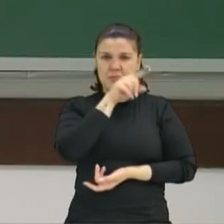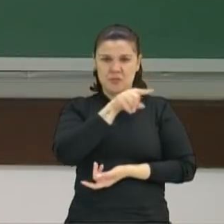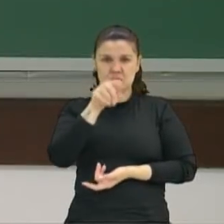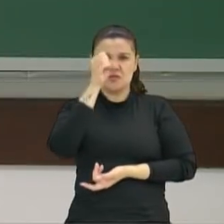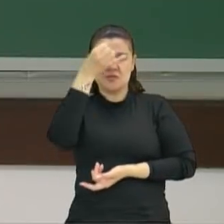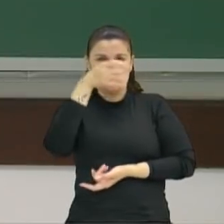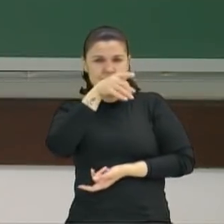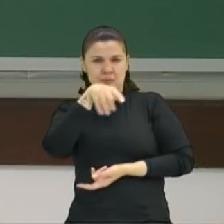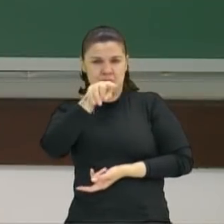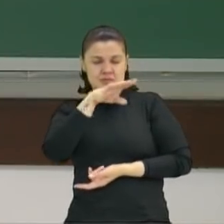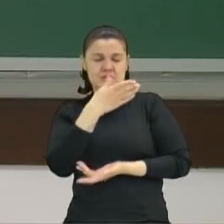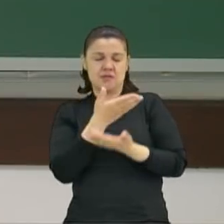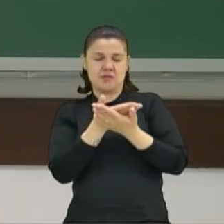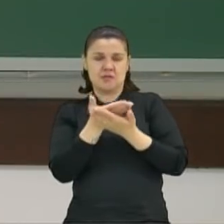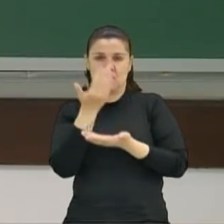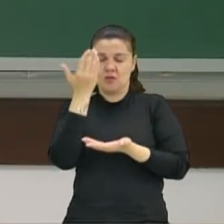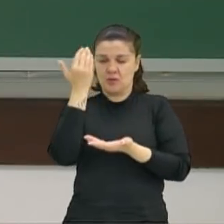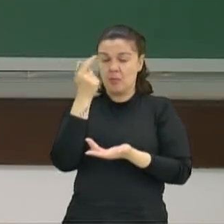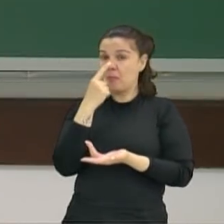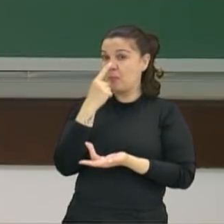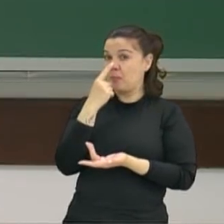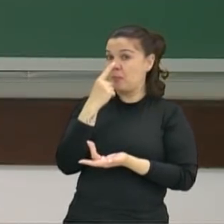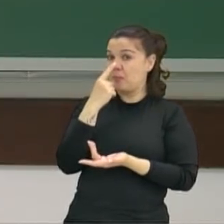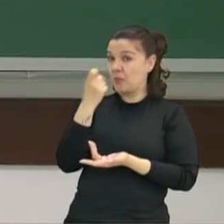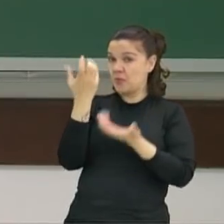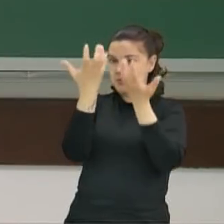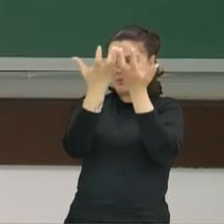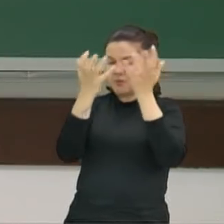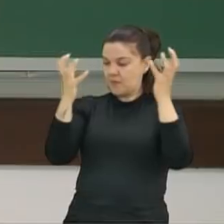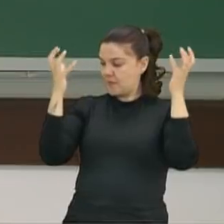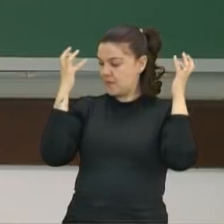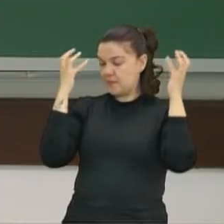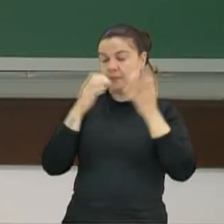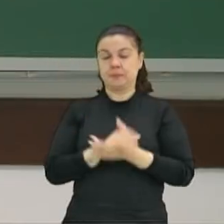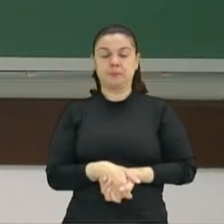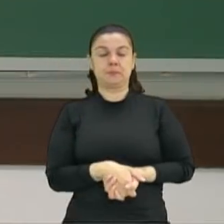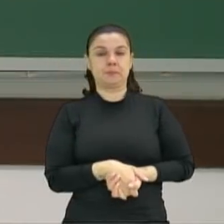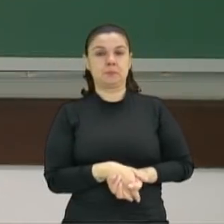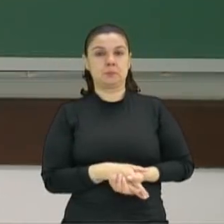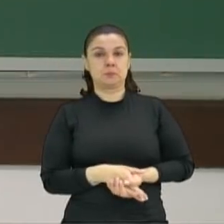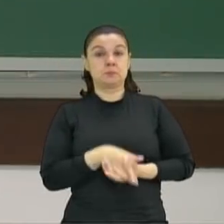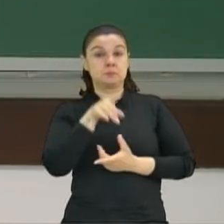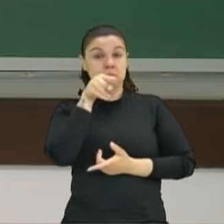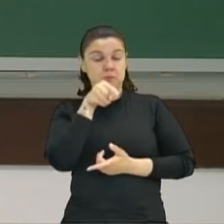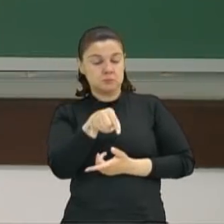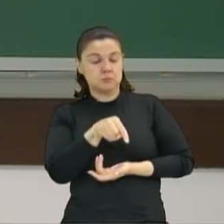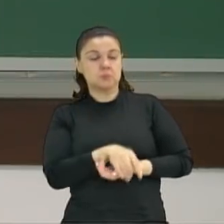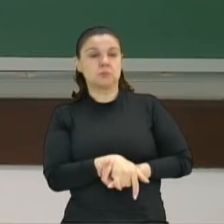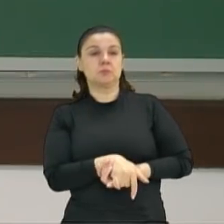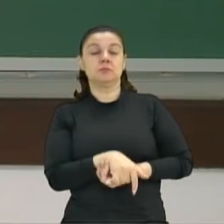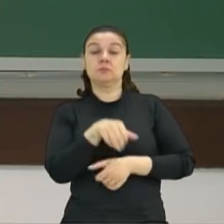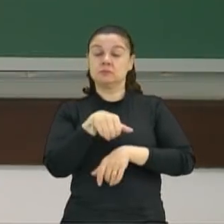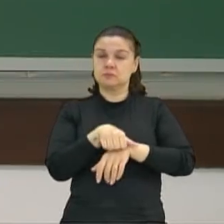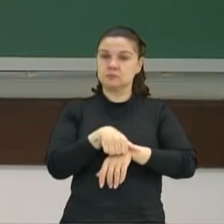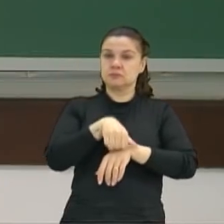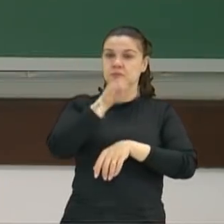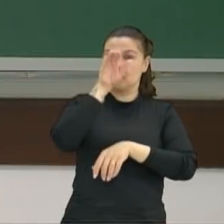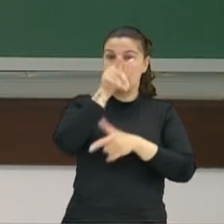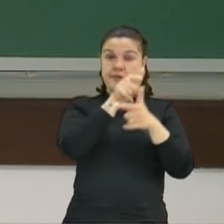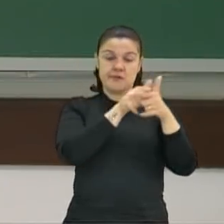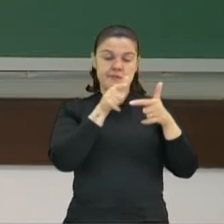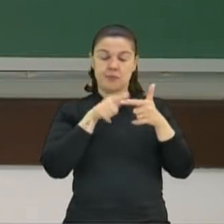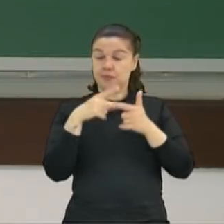aulas anteriores o caso de poluição ambiental? Então aqui tem um dos maiores